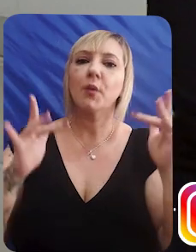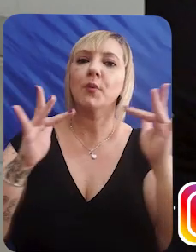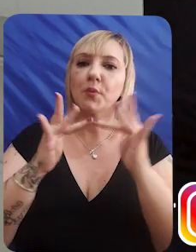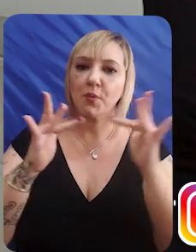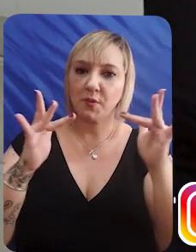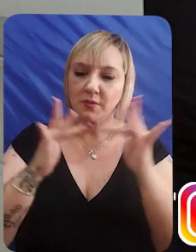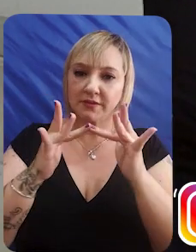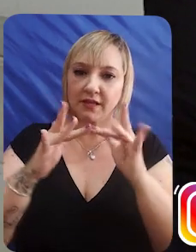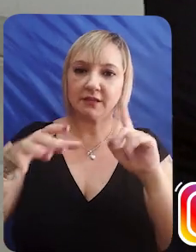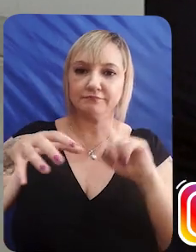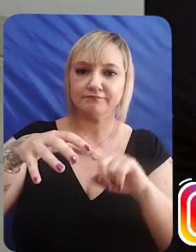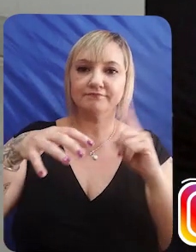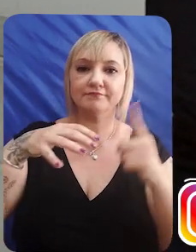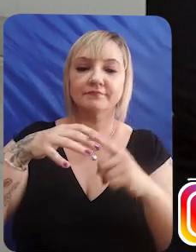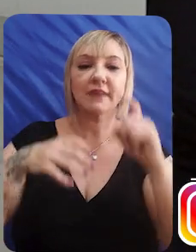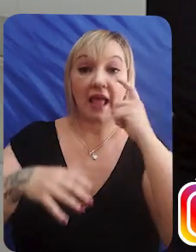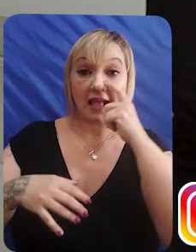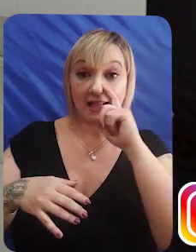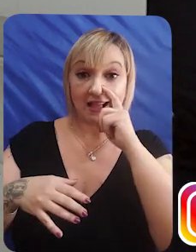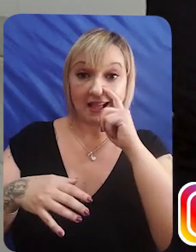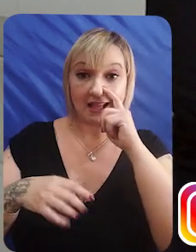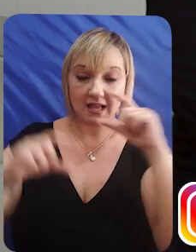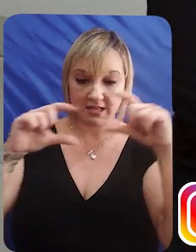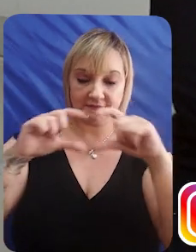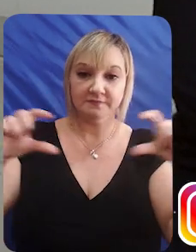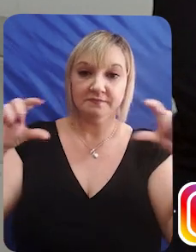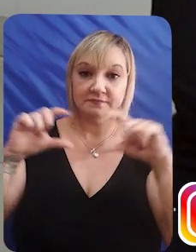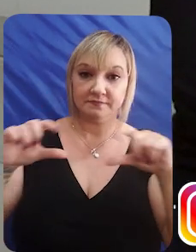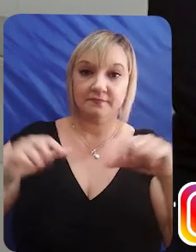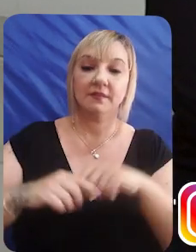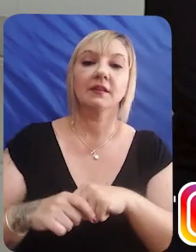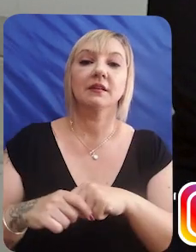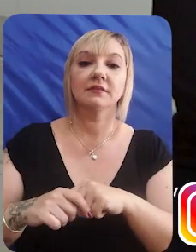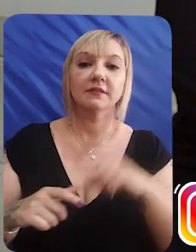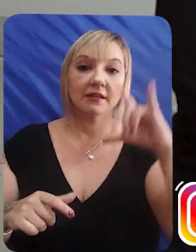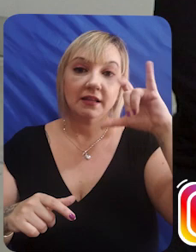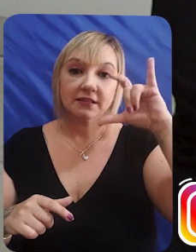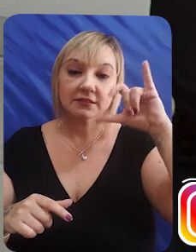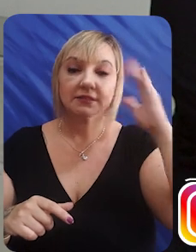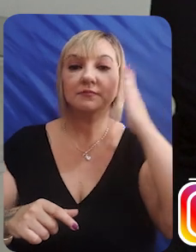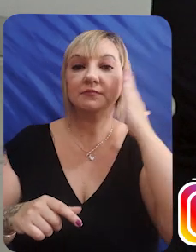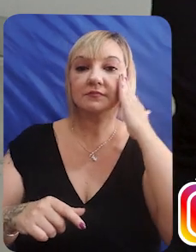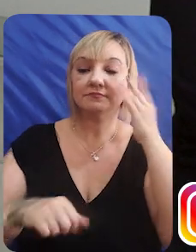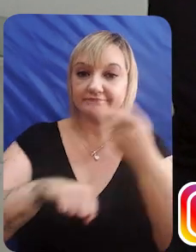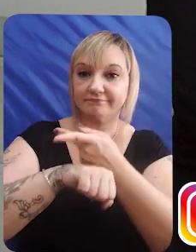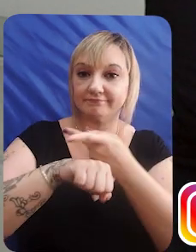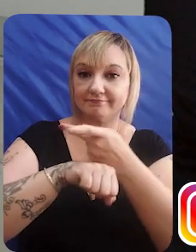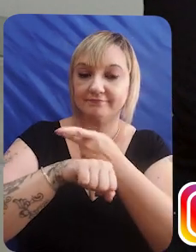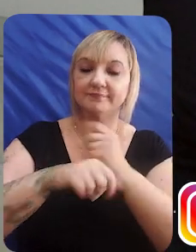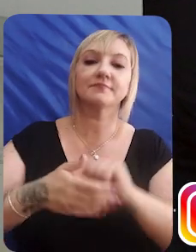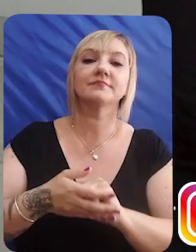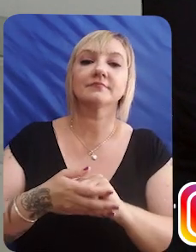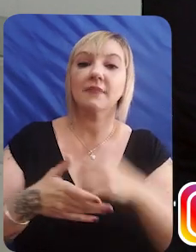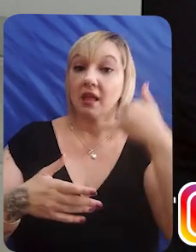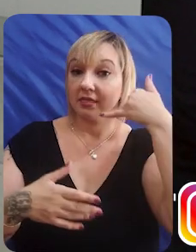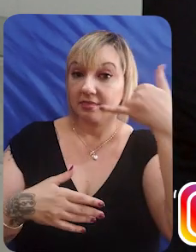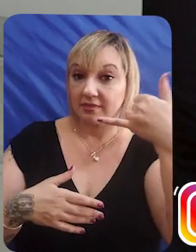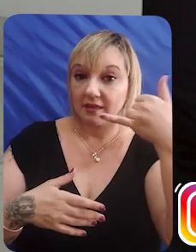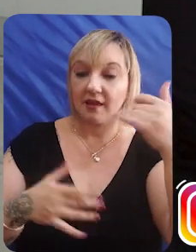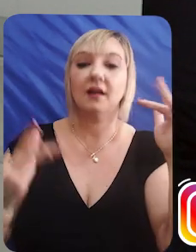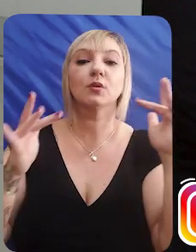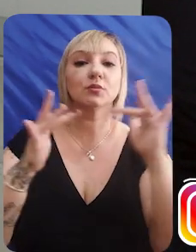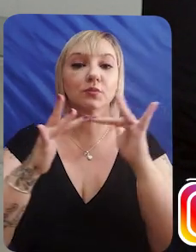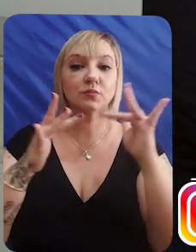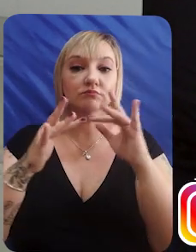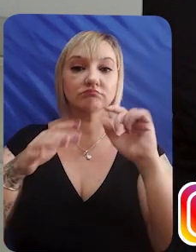com o Instituto da Karina, tá tudo aí. Vamos colocar o seu Instagram, procura a Karina no Instagram, o telefone dela, o contato